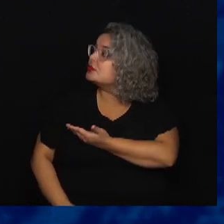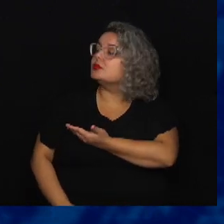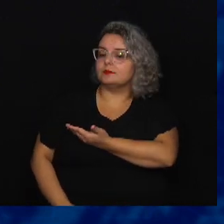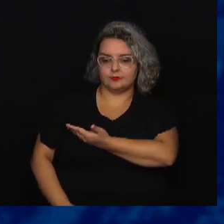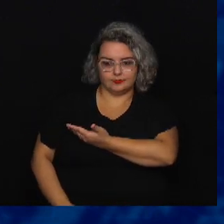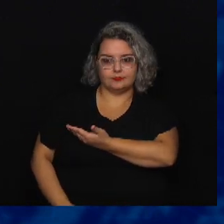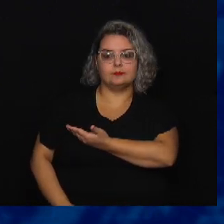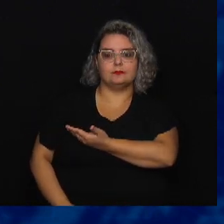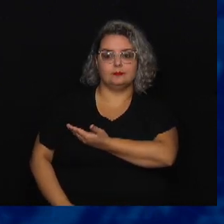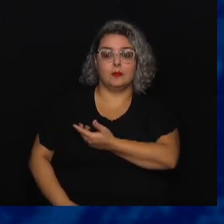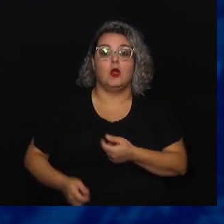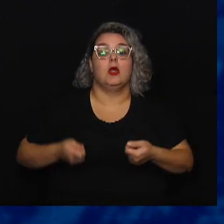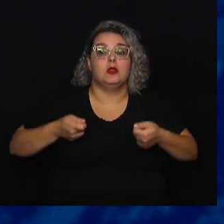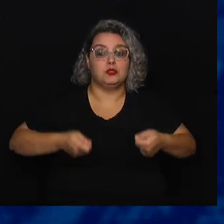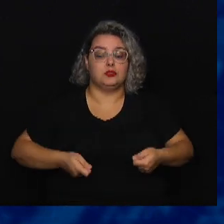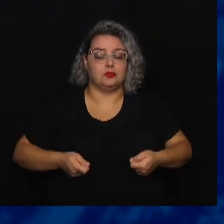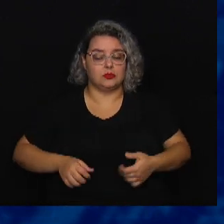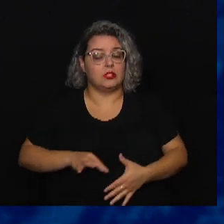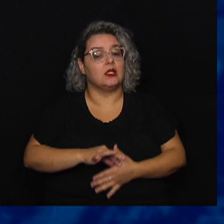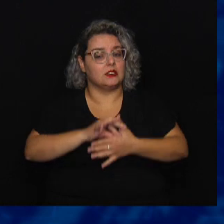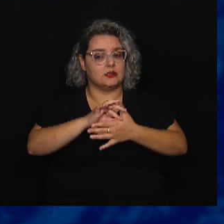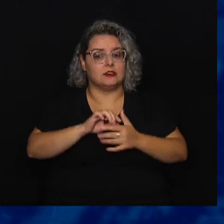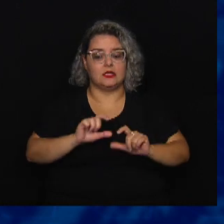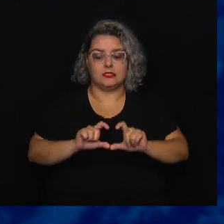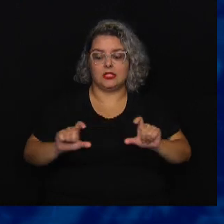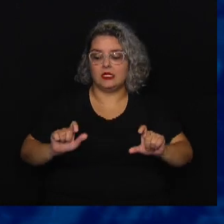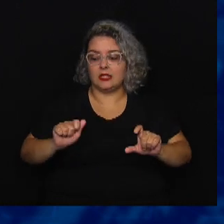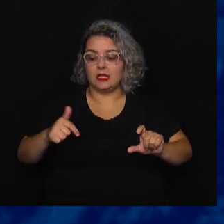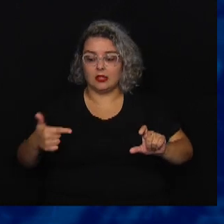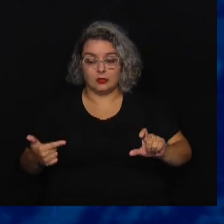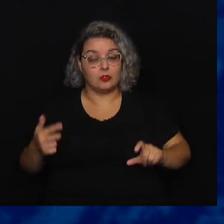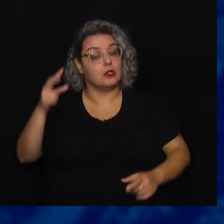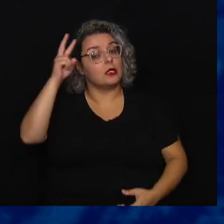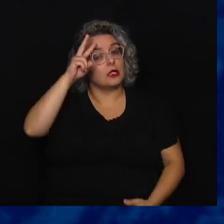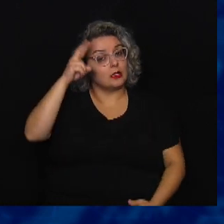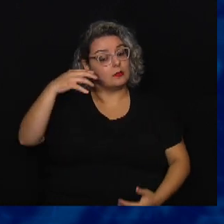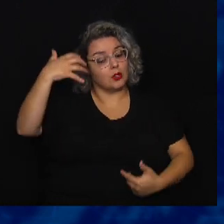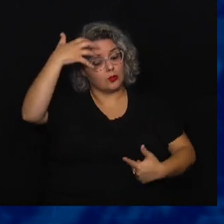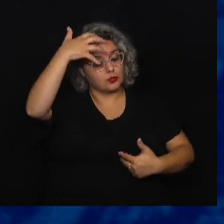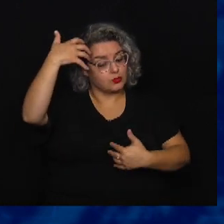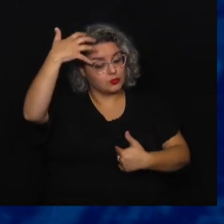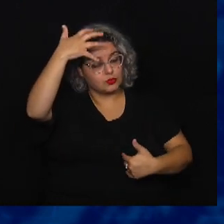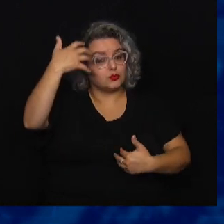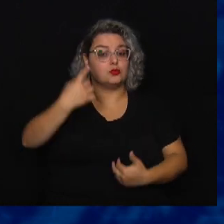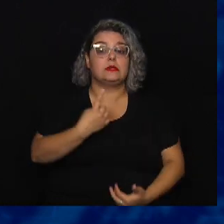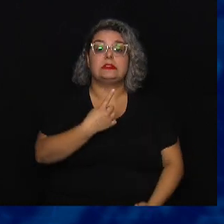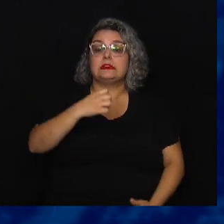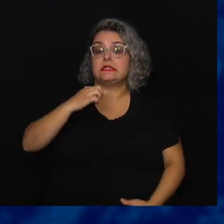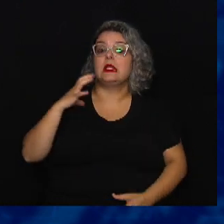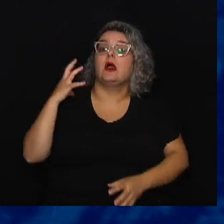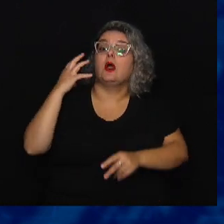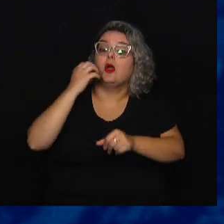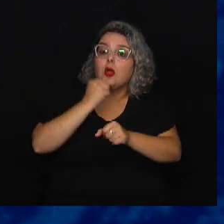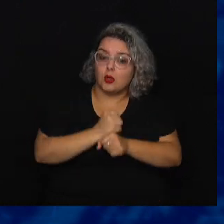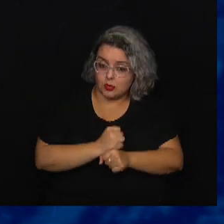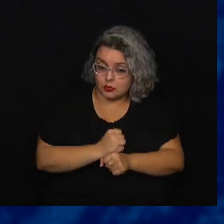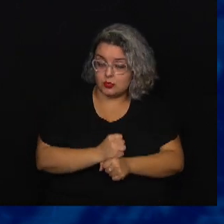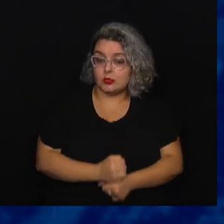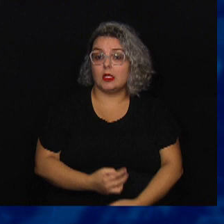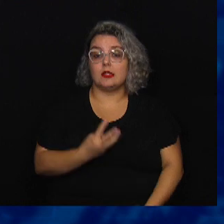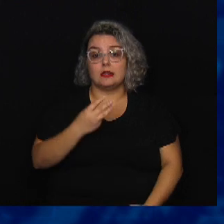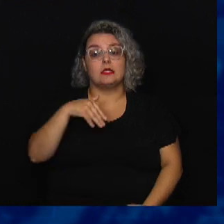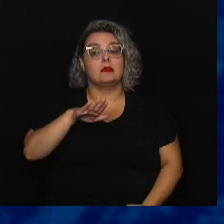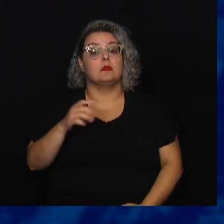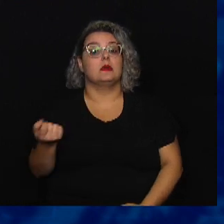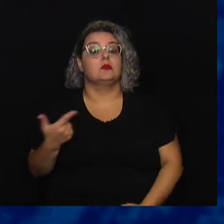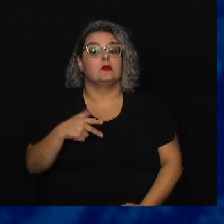se firmar na liderança da Série A2. Lembrando que a Macaca está com 19 pontos, 3 a mais que a